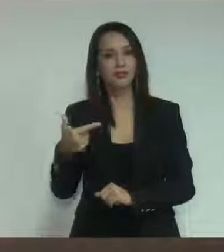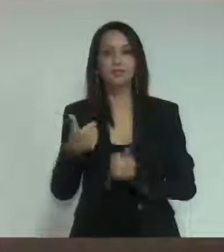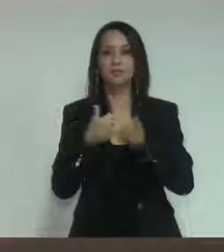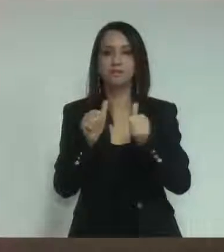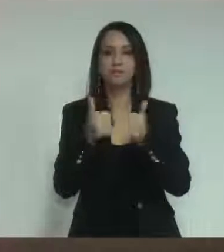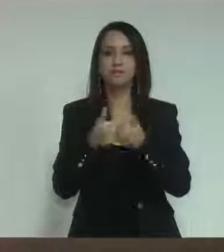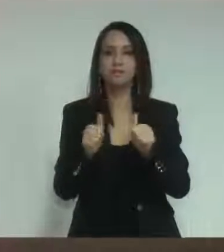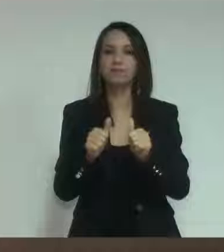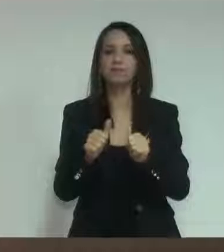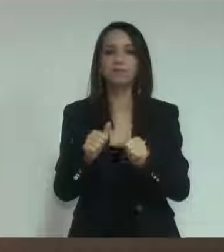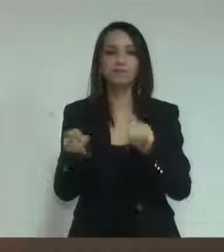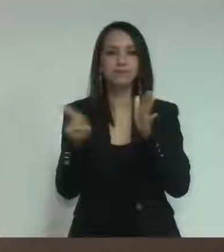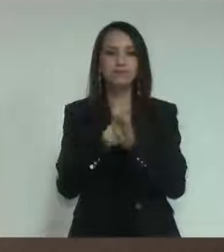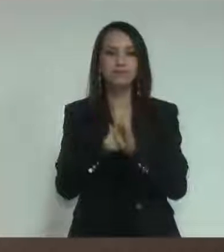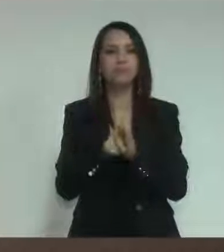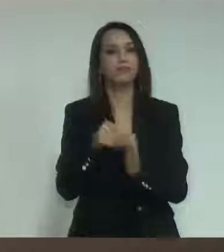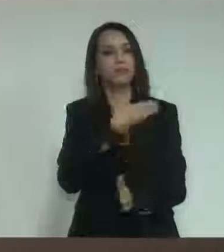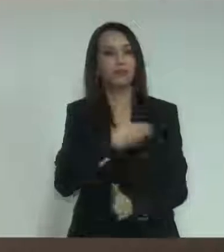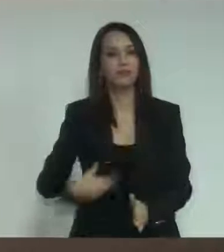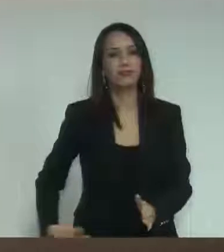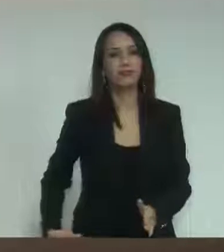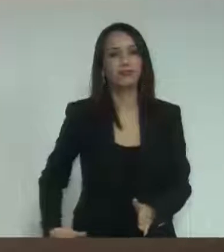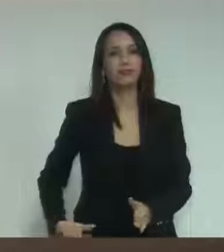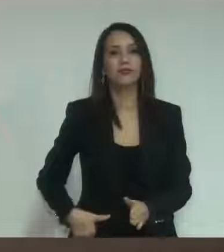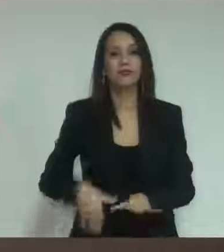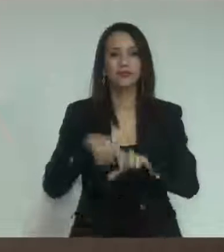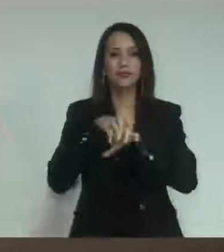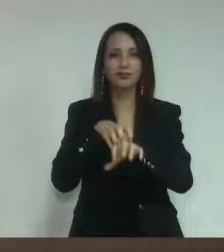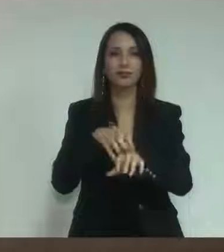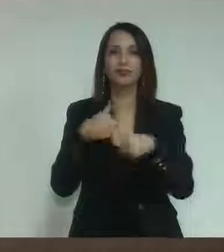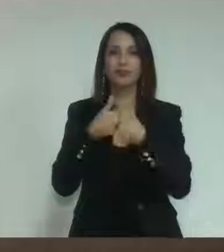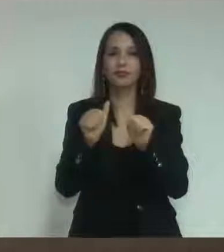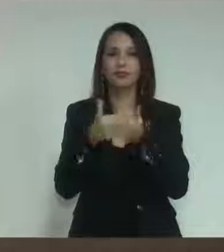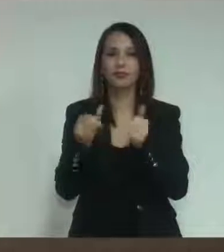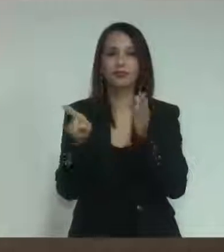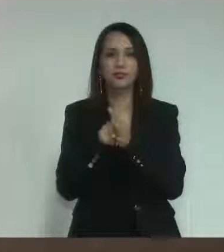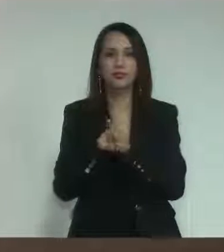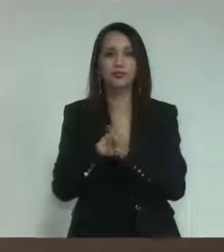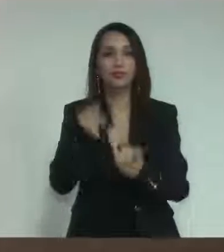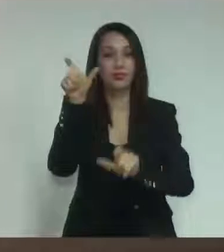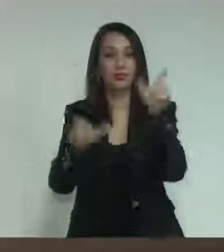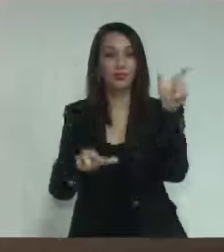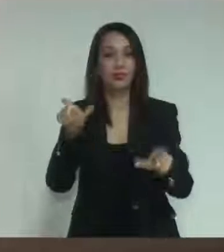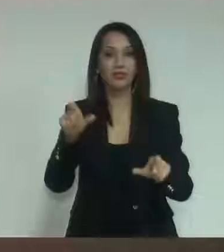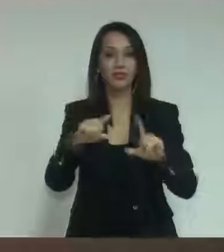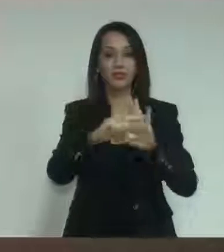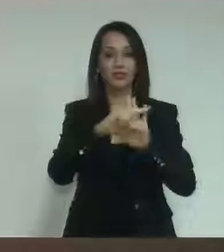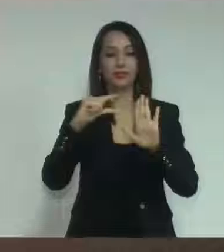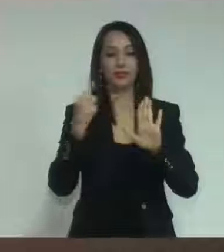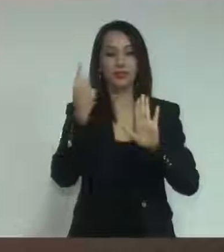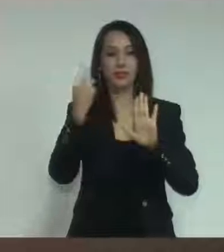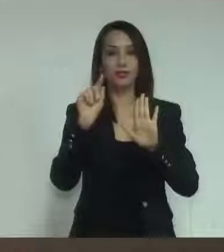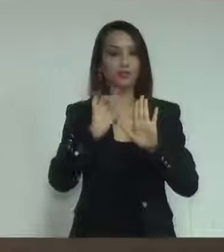de características urbanas para o transporte coletivo de passageiros. Eu vou destacar um item só.